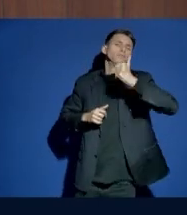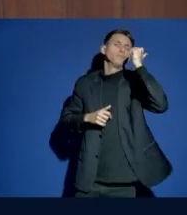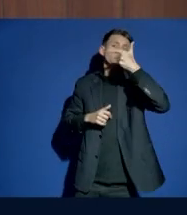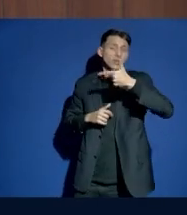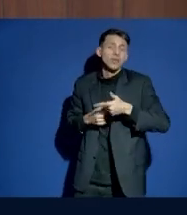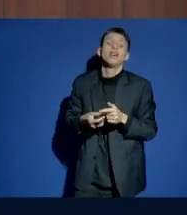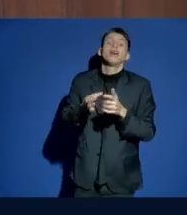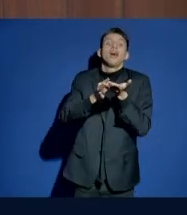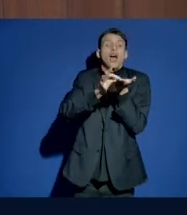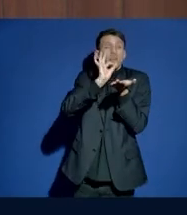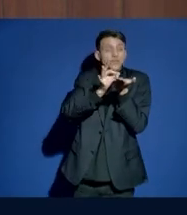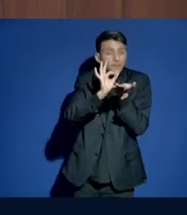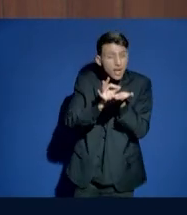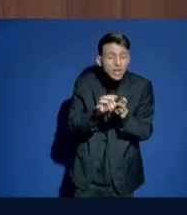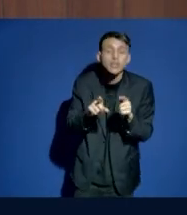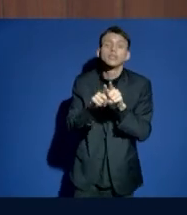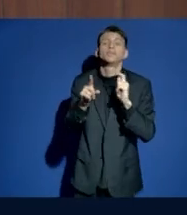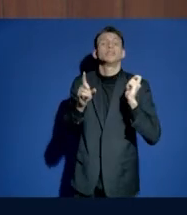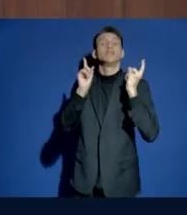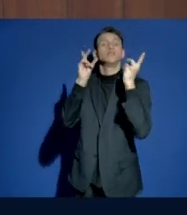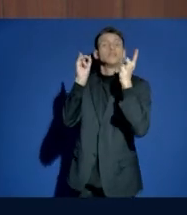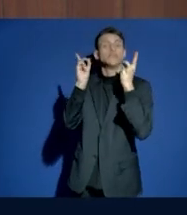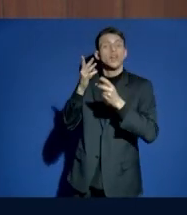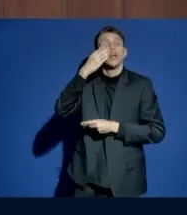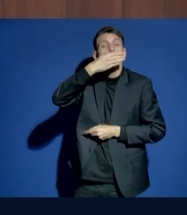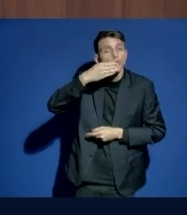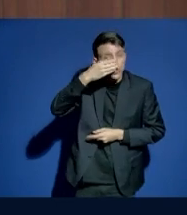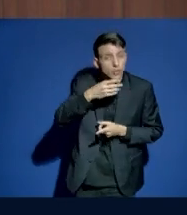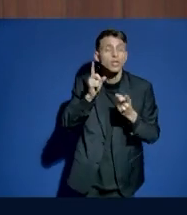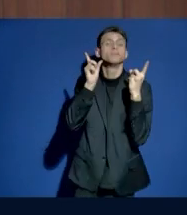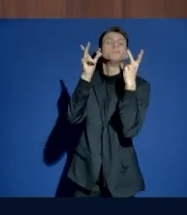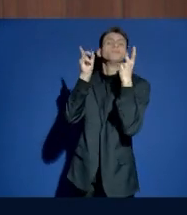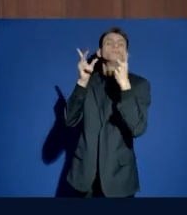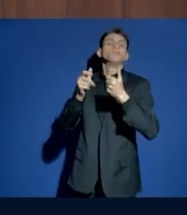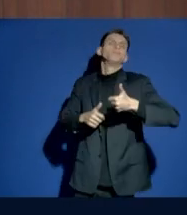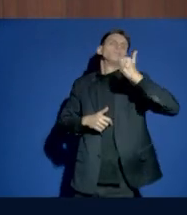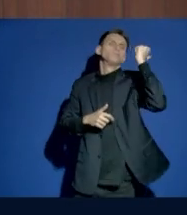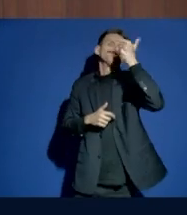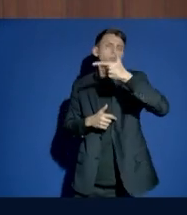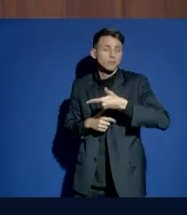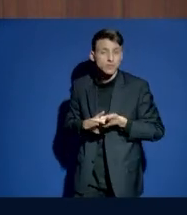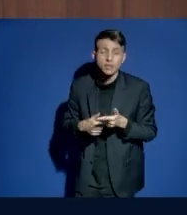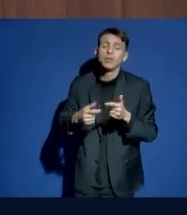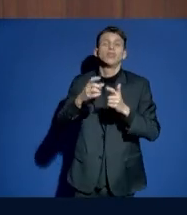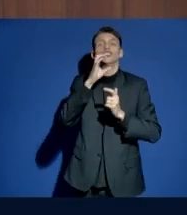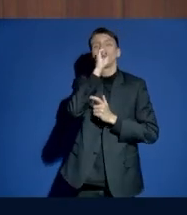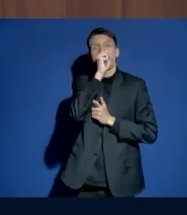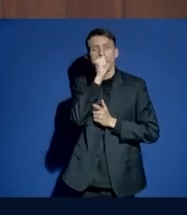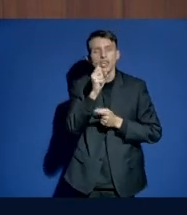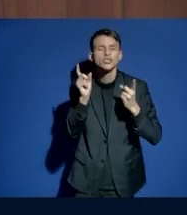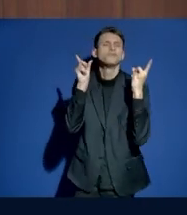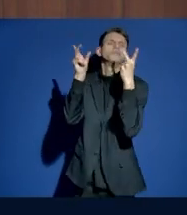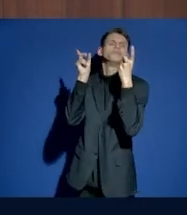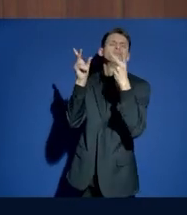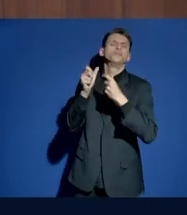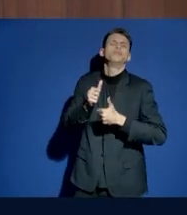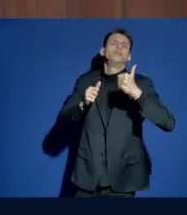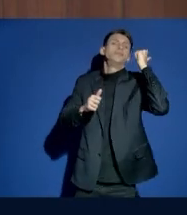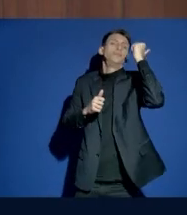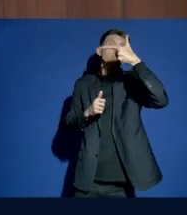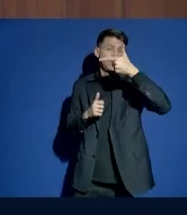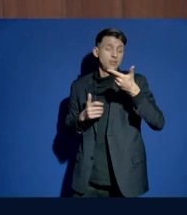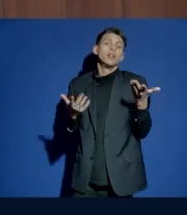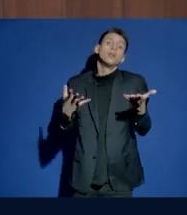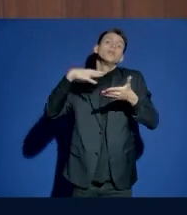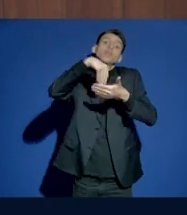café é o maior exportador de açúcar é o maior exportador de laranja então isso tudo gente é dentro